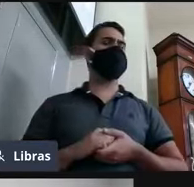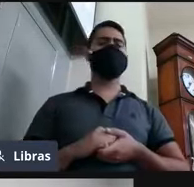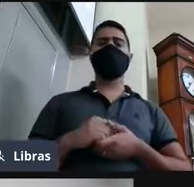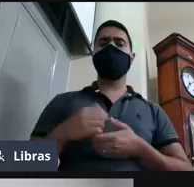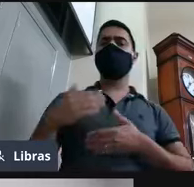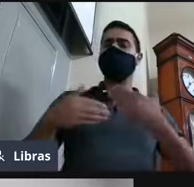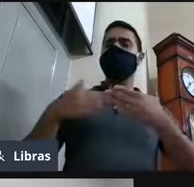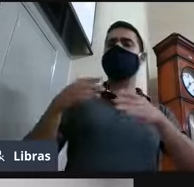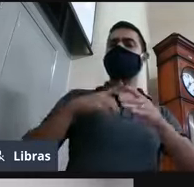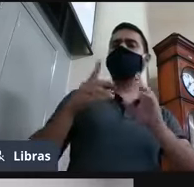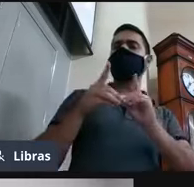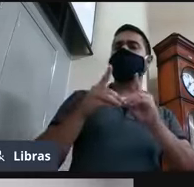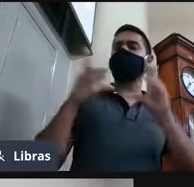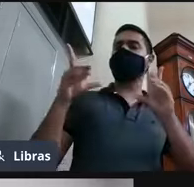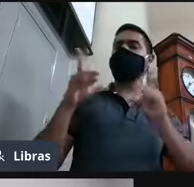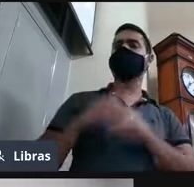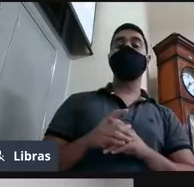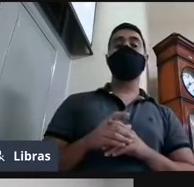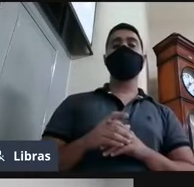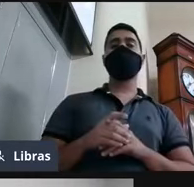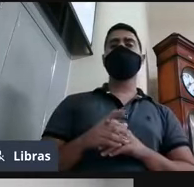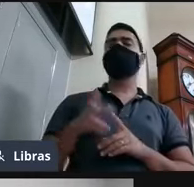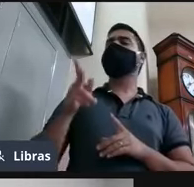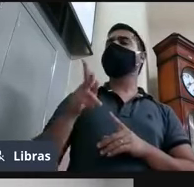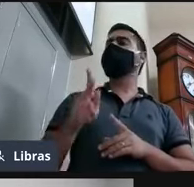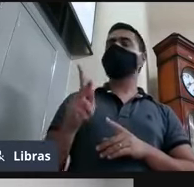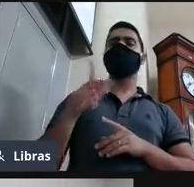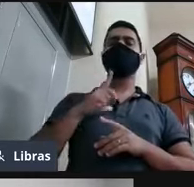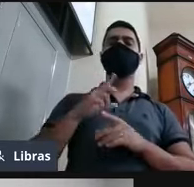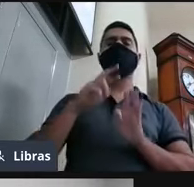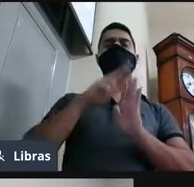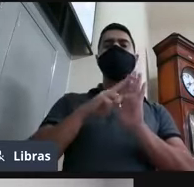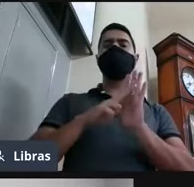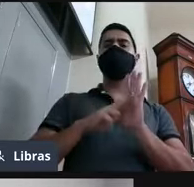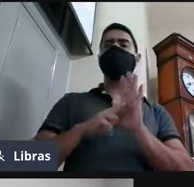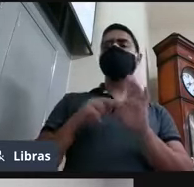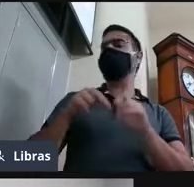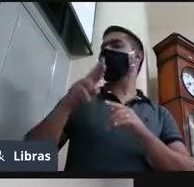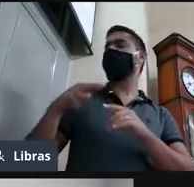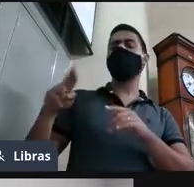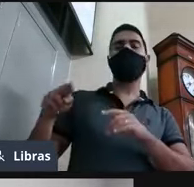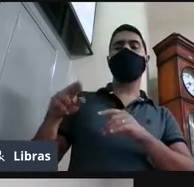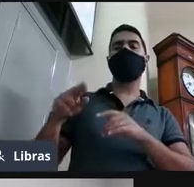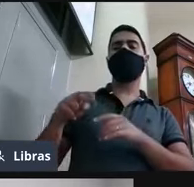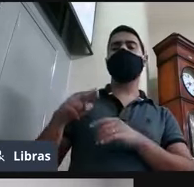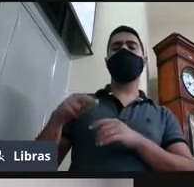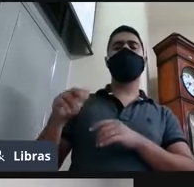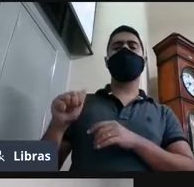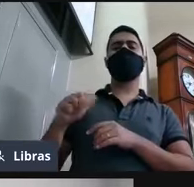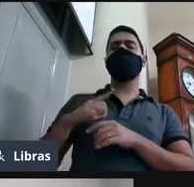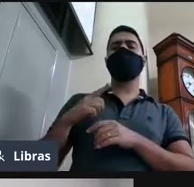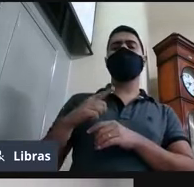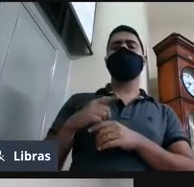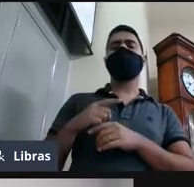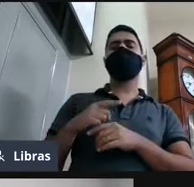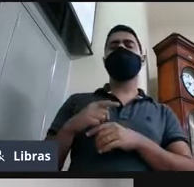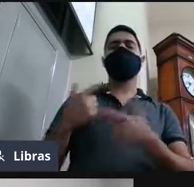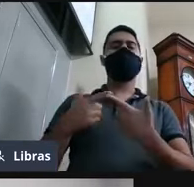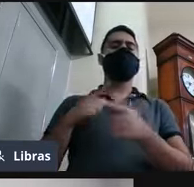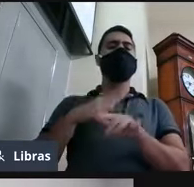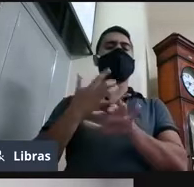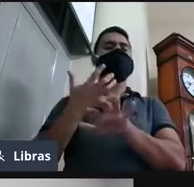casa democraticamente, Obrigado. e todas as vezes o nosso regimento ele nunca foi burlado. Eu acredito que, por ser uma matéria